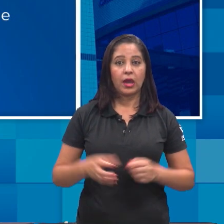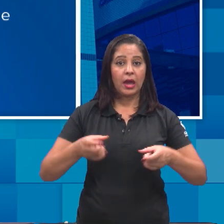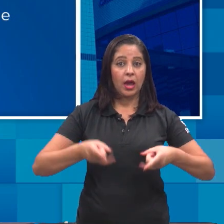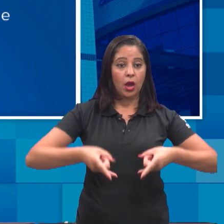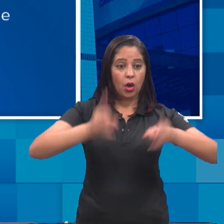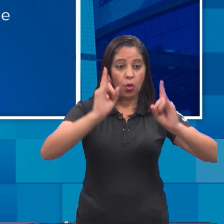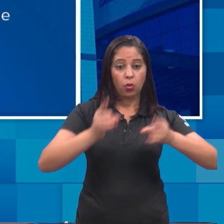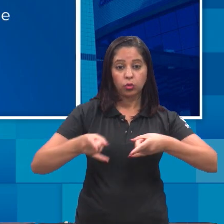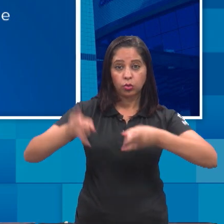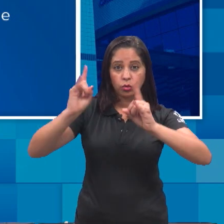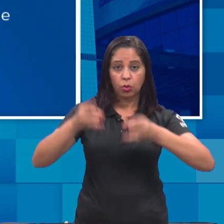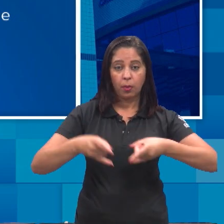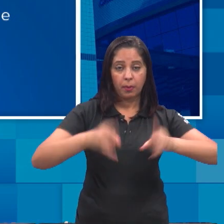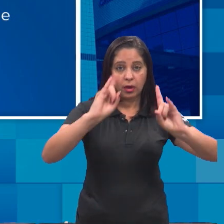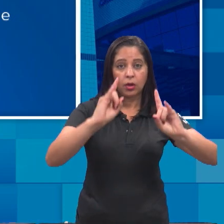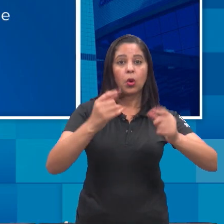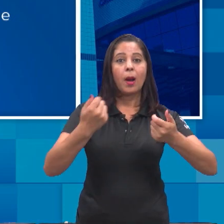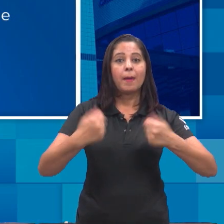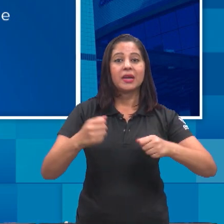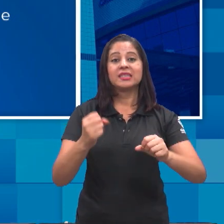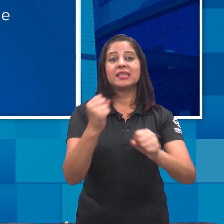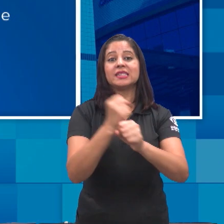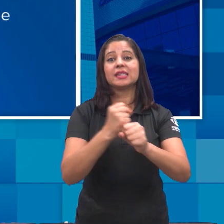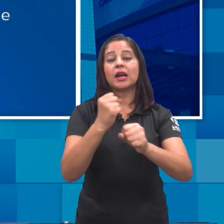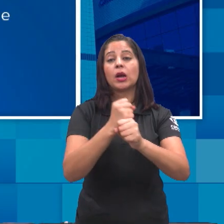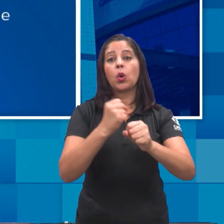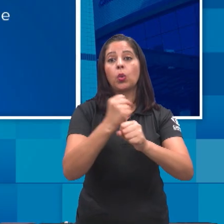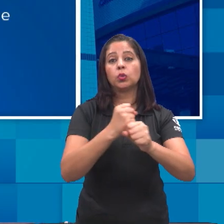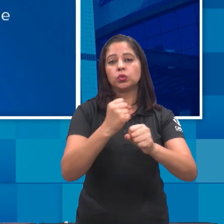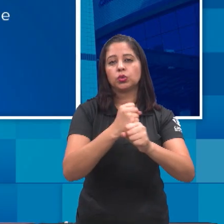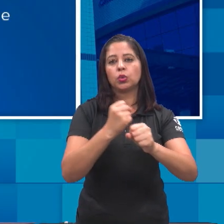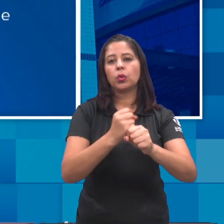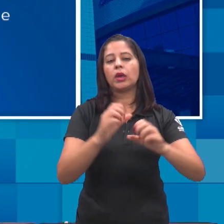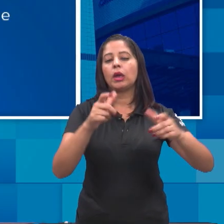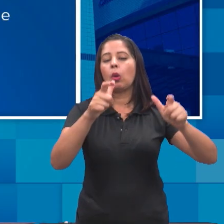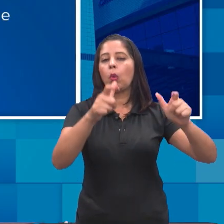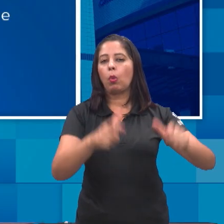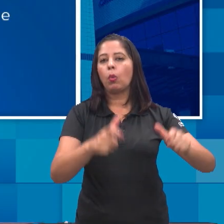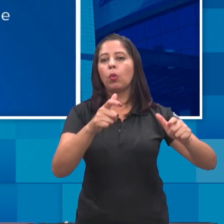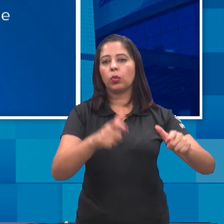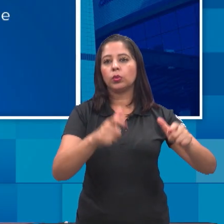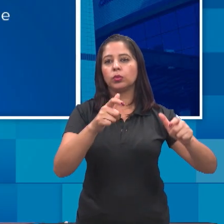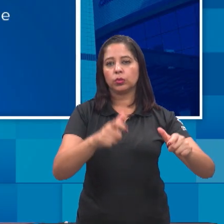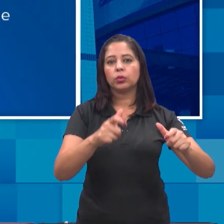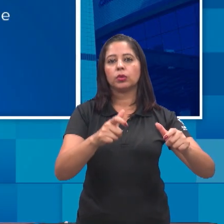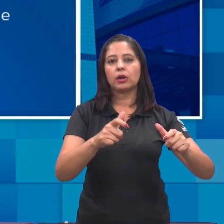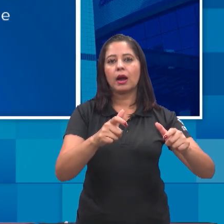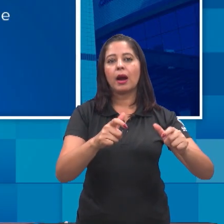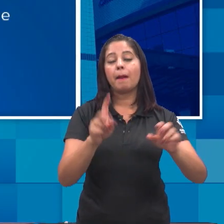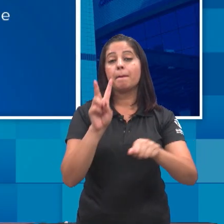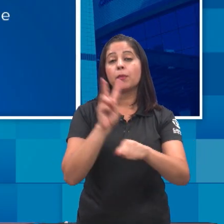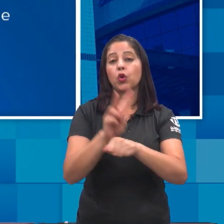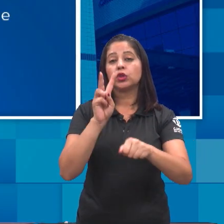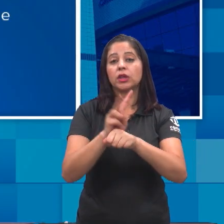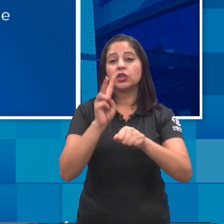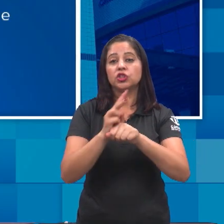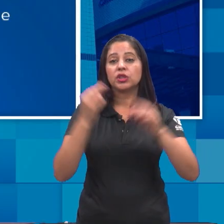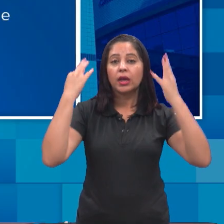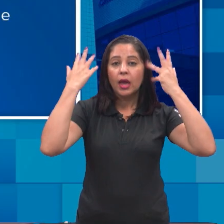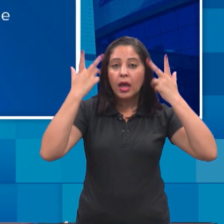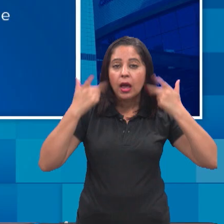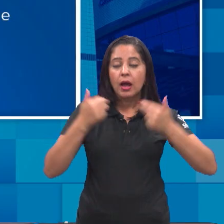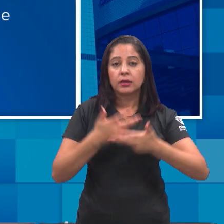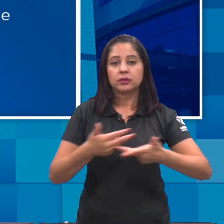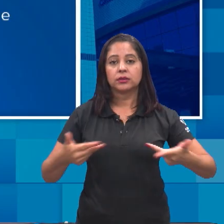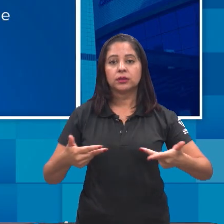abrigo, proteção e circulação de fauna silvestre no município de São José dos Campos. Rito